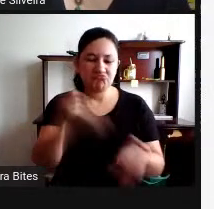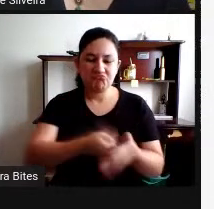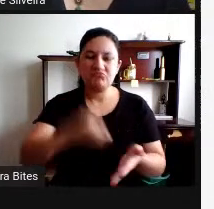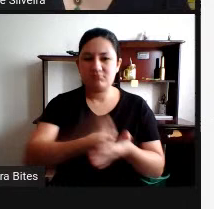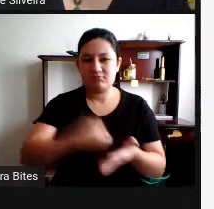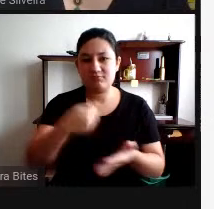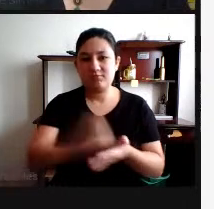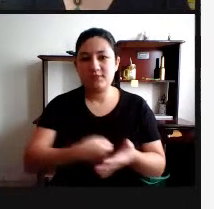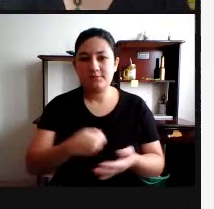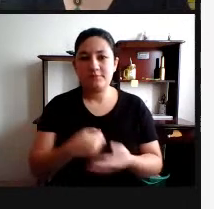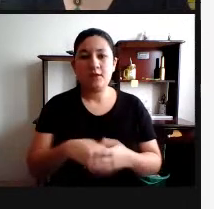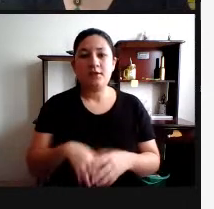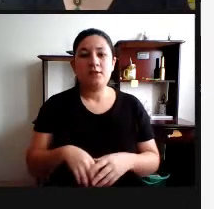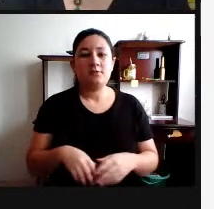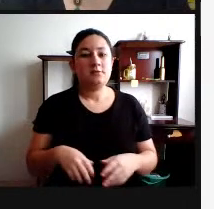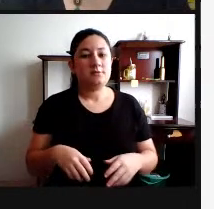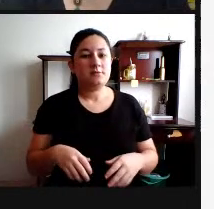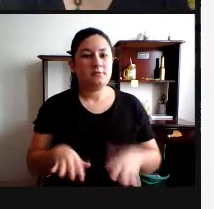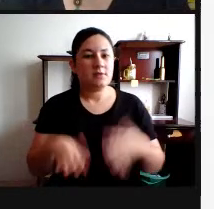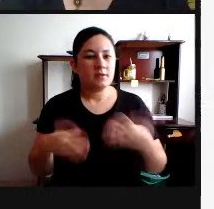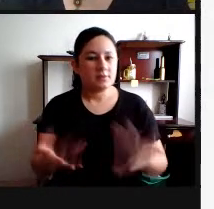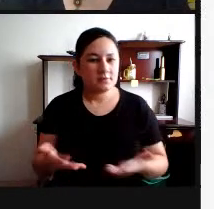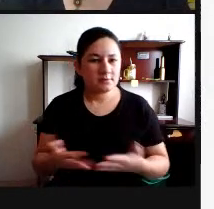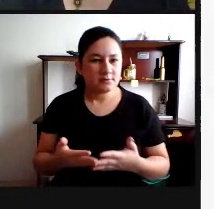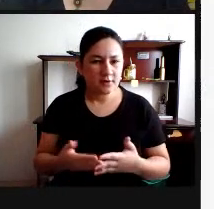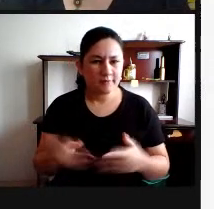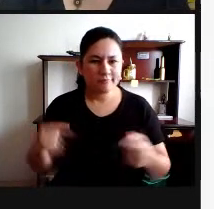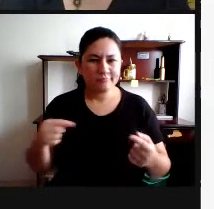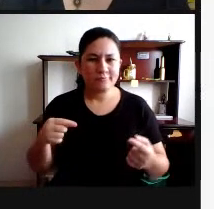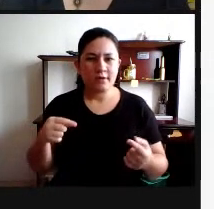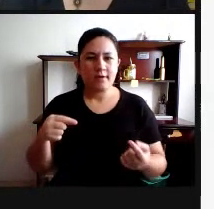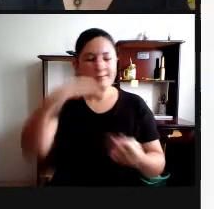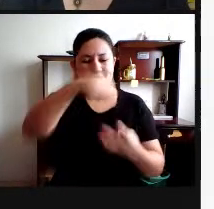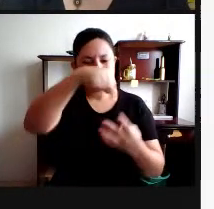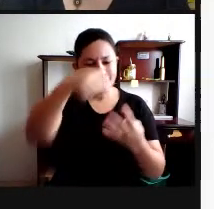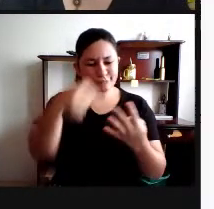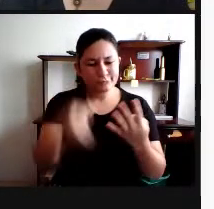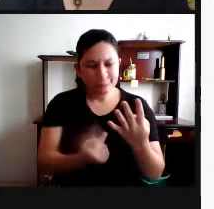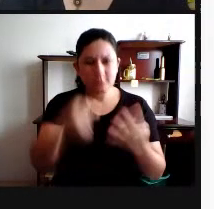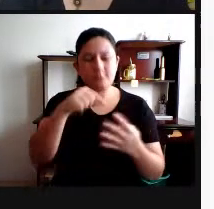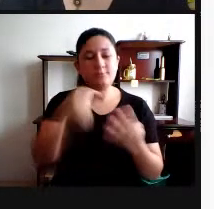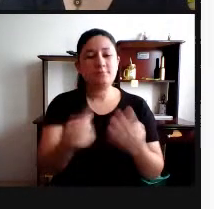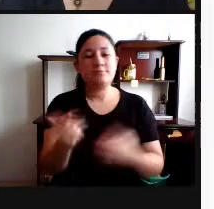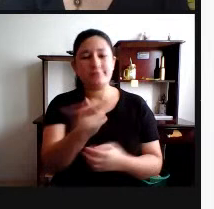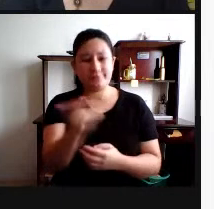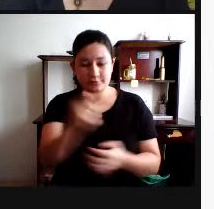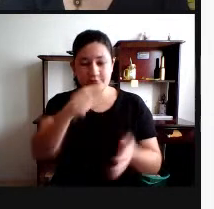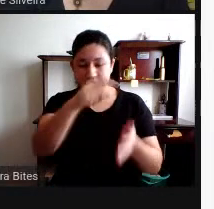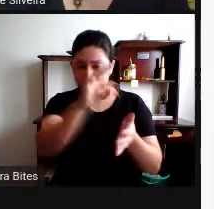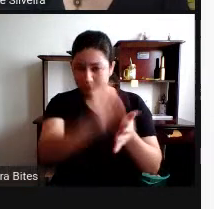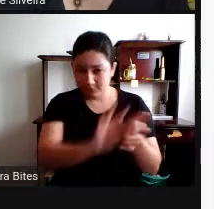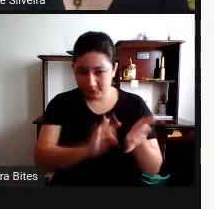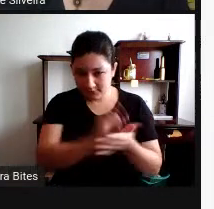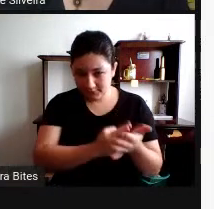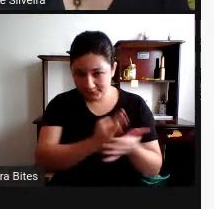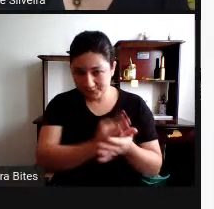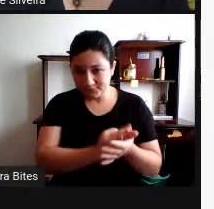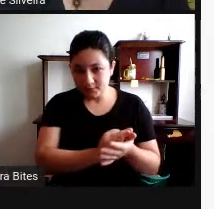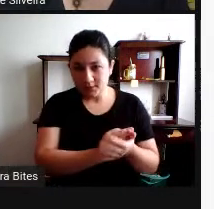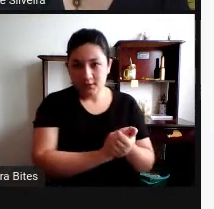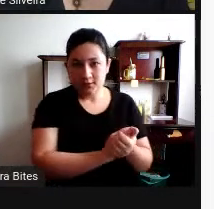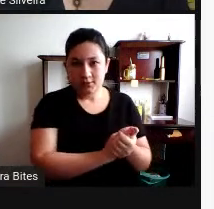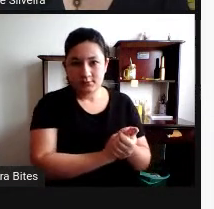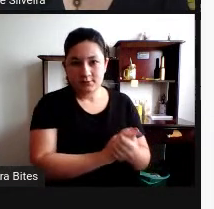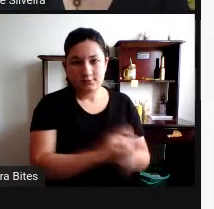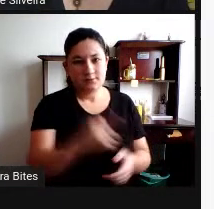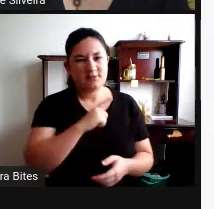Portanto, alguns pontos de ancoragem entre os dois escritos nos instigam a situar um aspecto